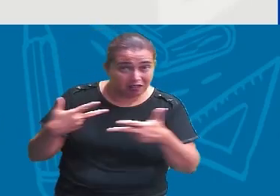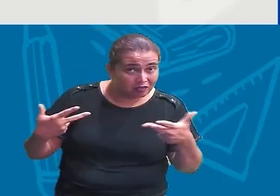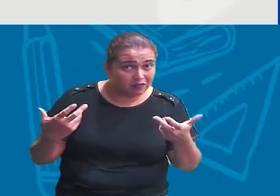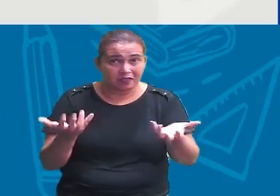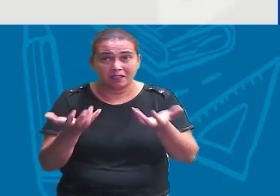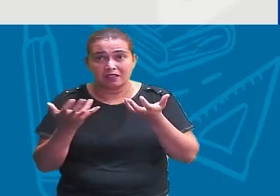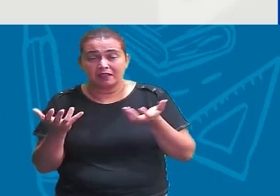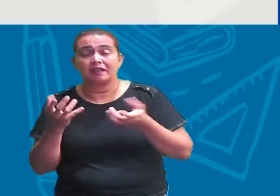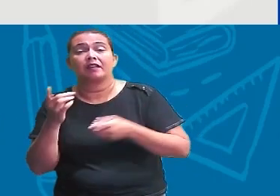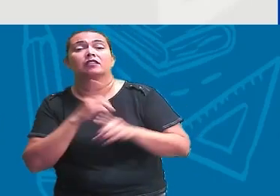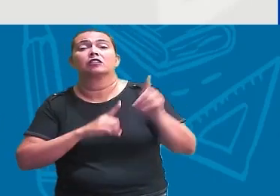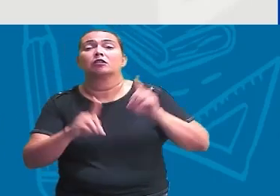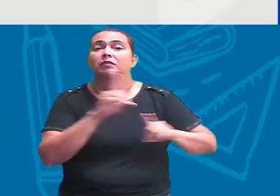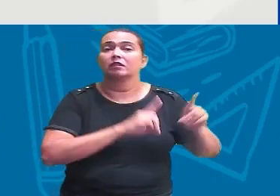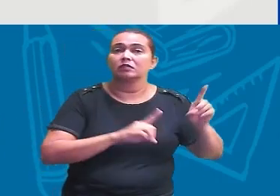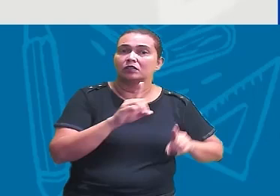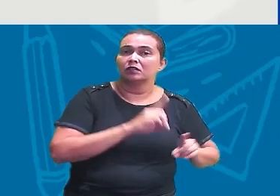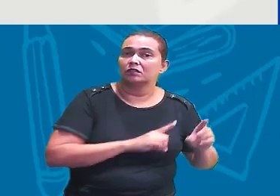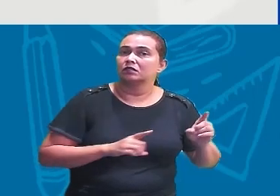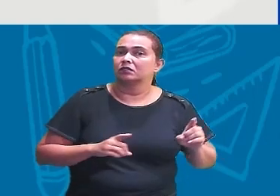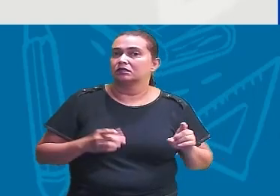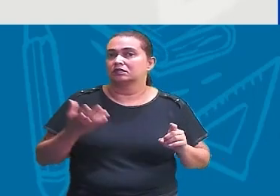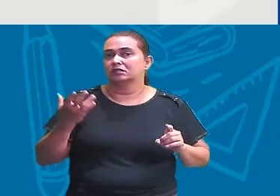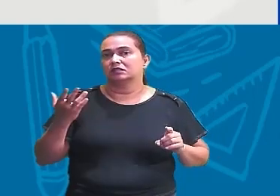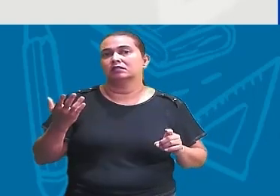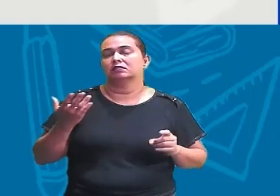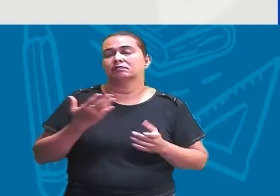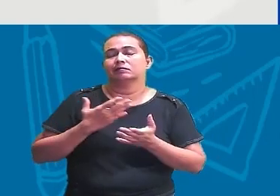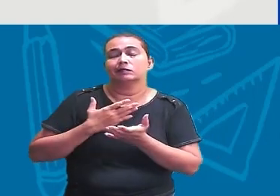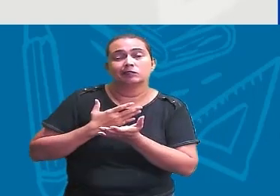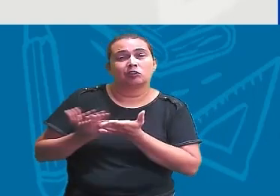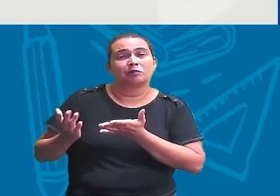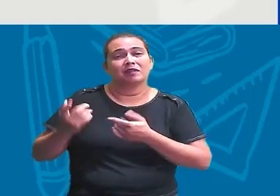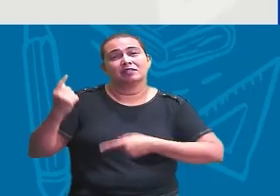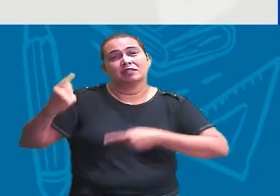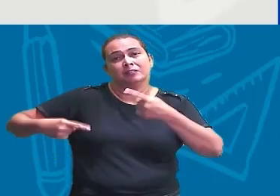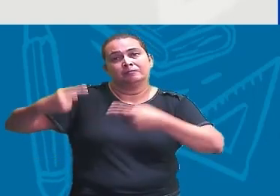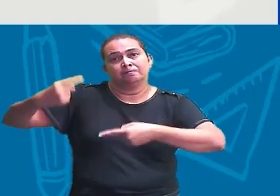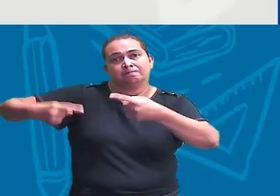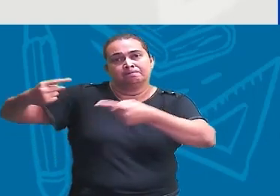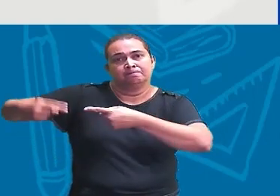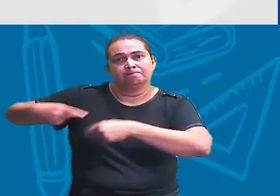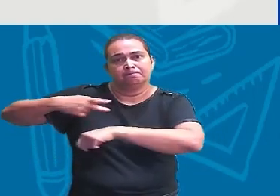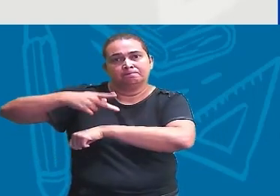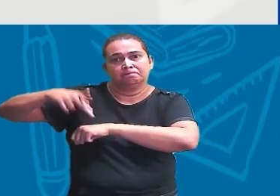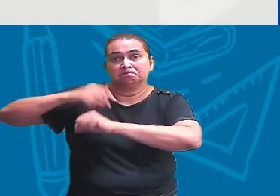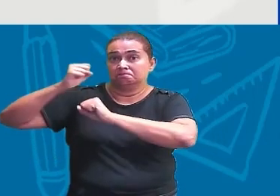a delimitar uma certa rivalidade, né, entre essas grandes potências.